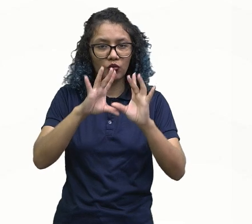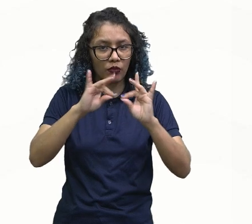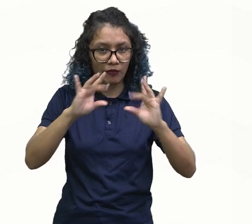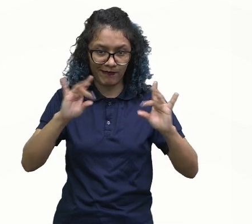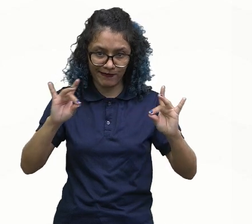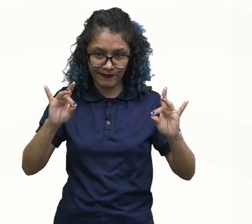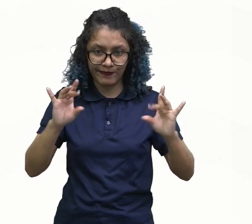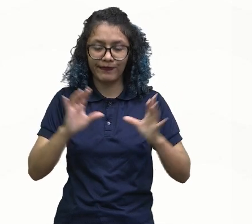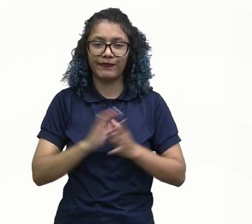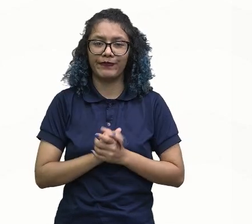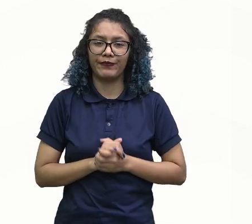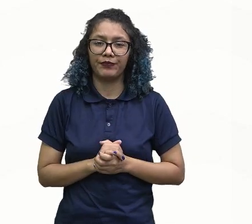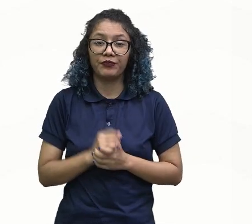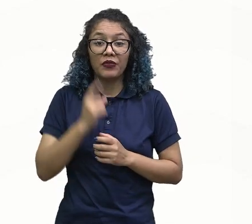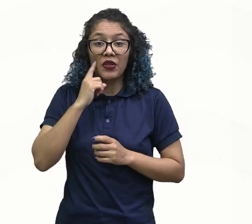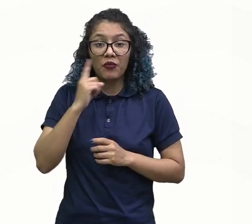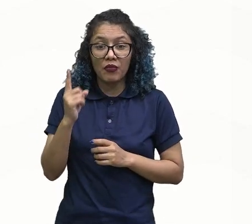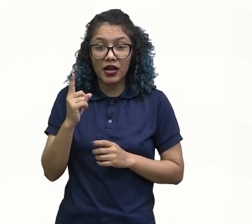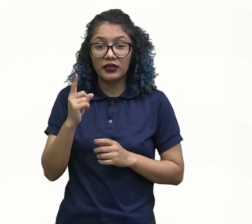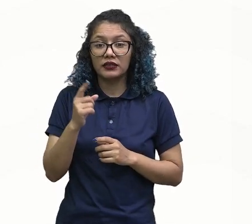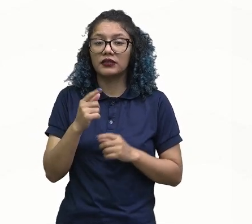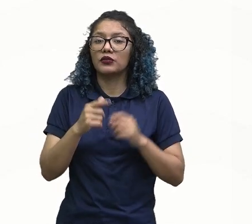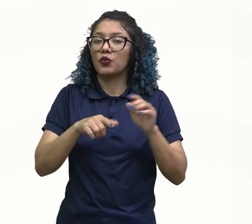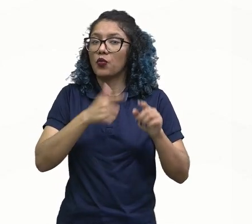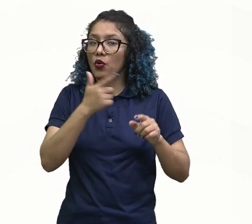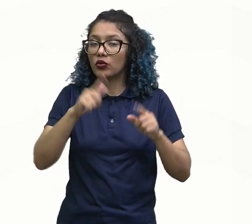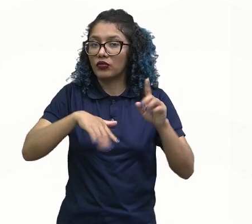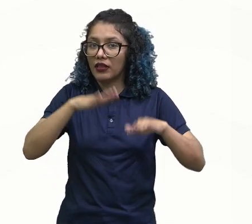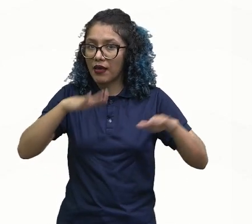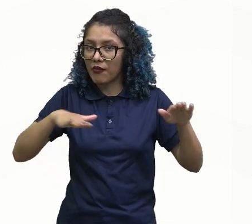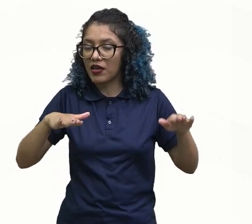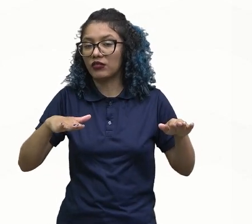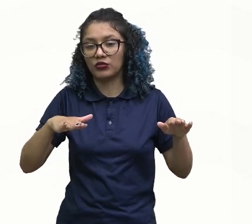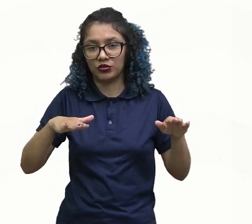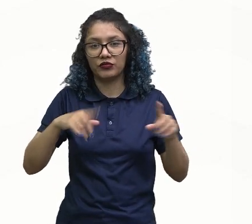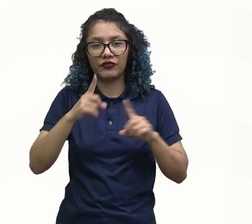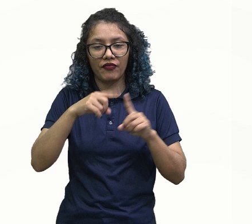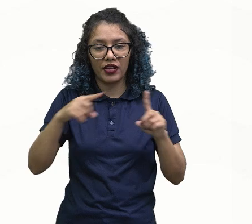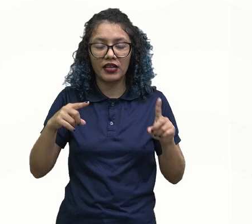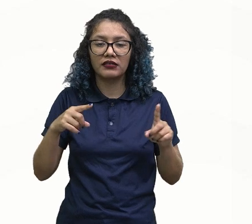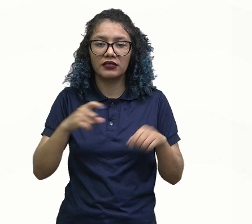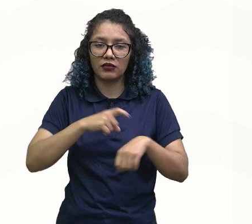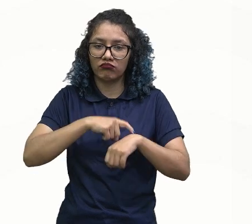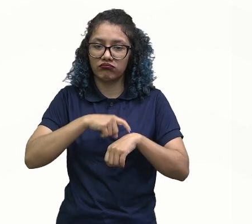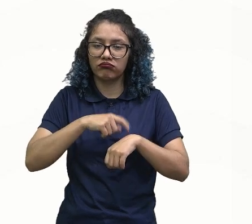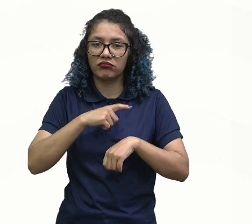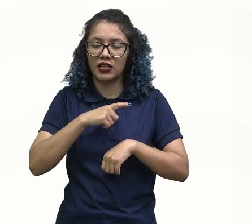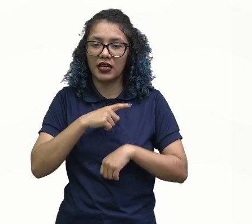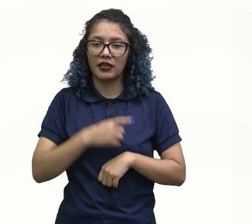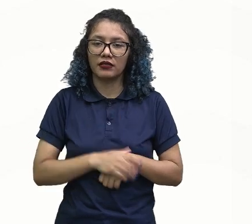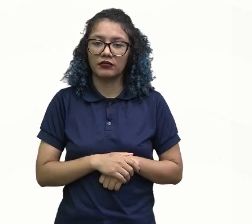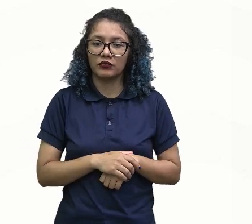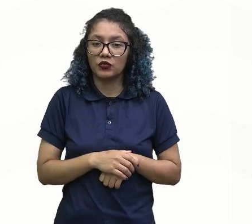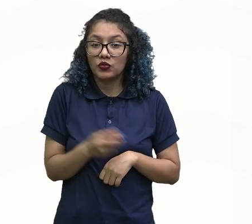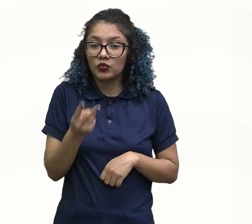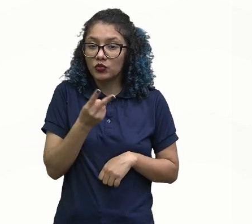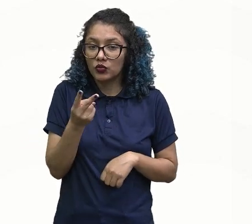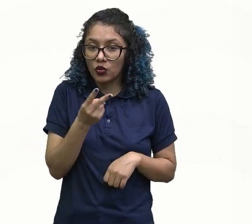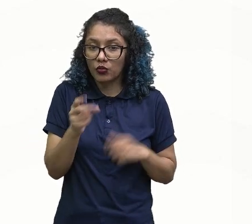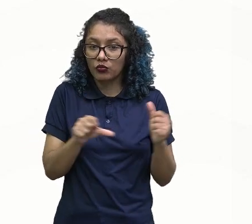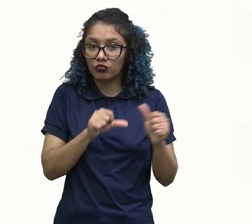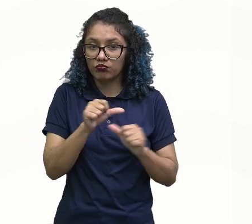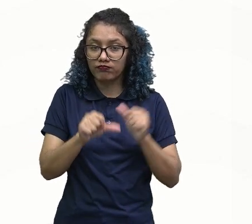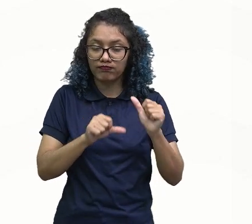que, como eu falei, tem uma variação. Então, uma mistura vai ter variação nos dois lados,